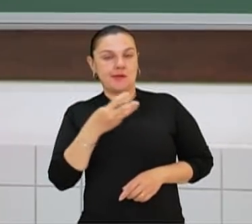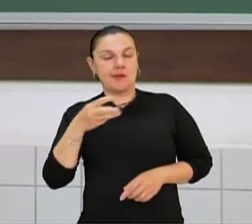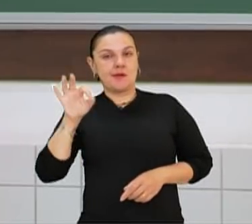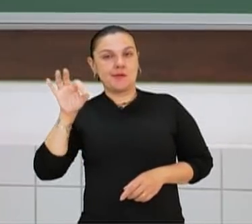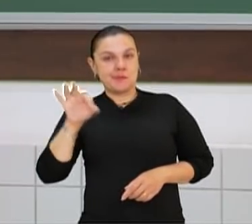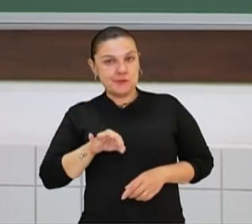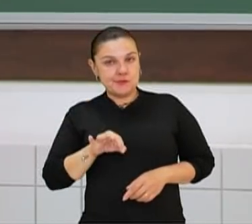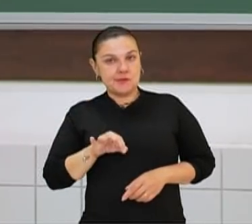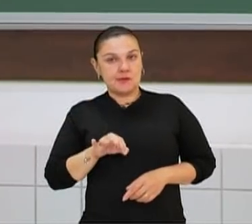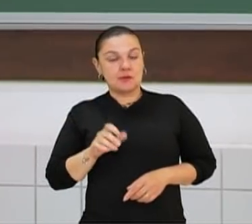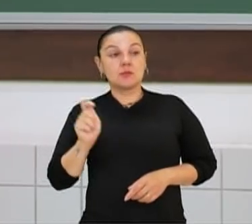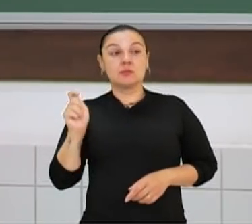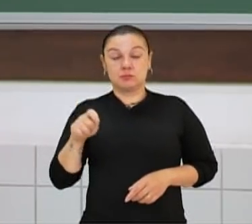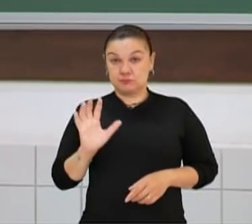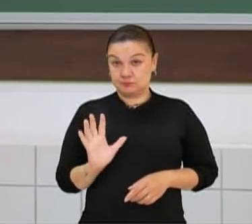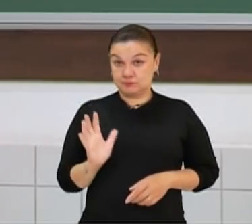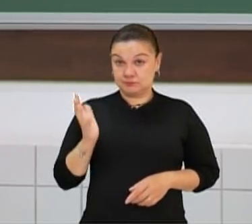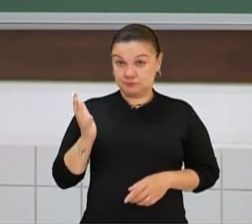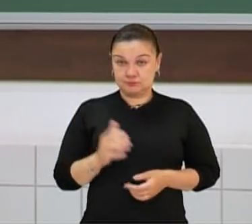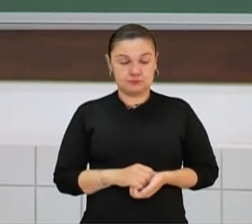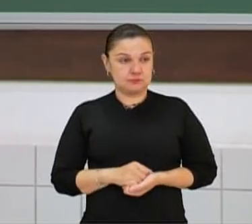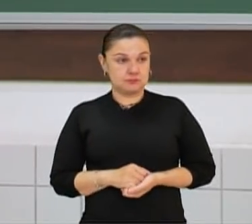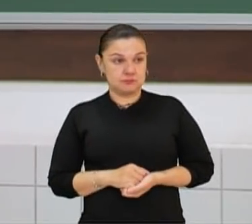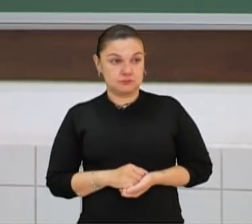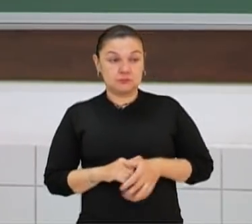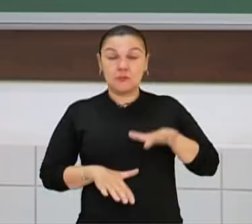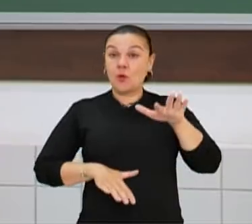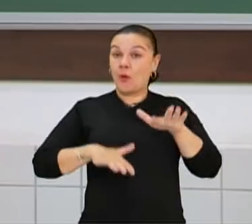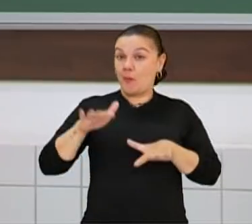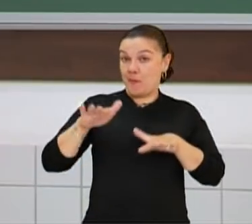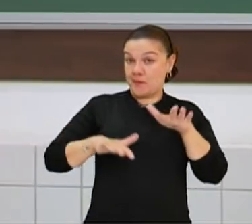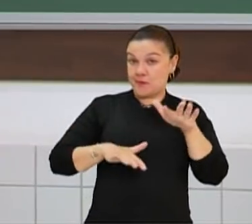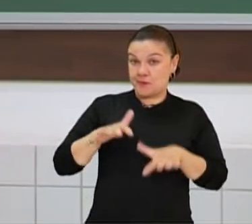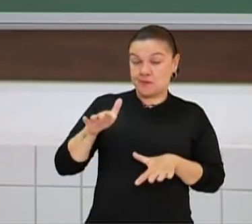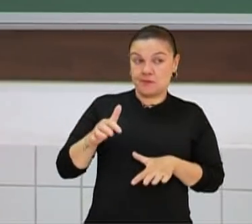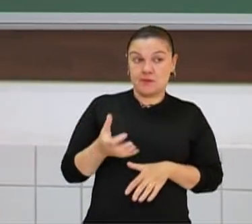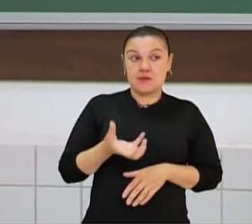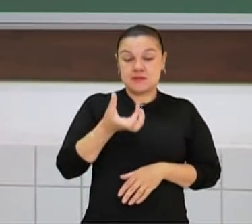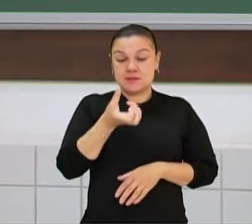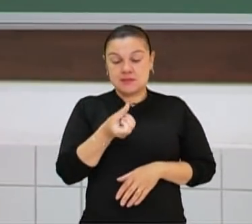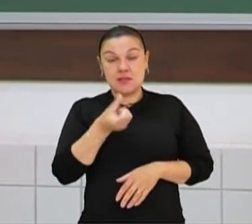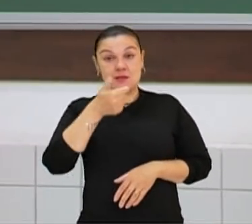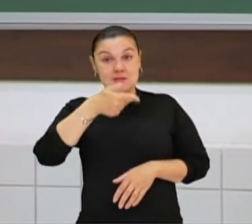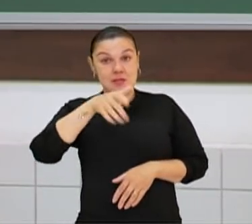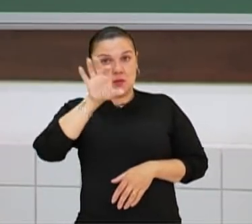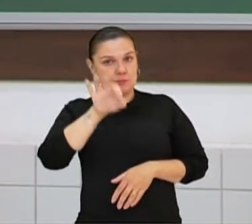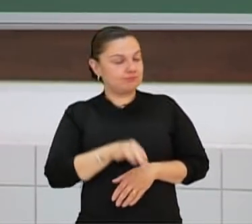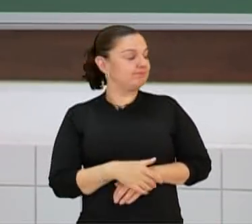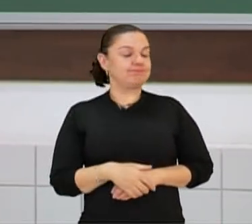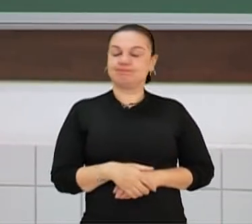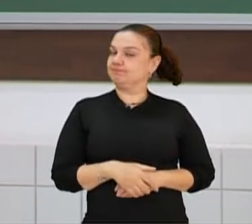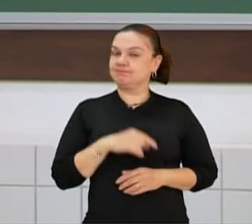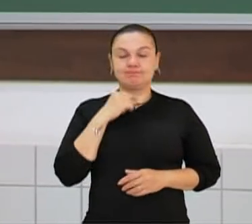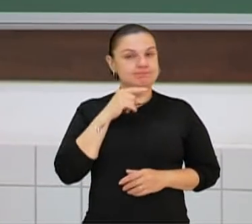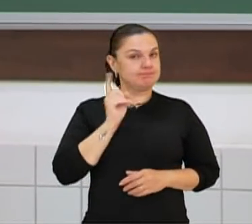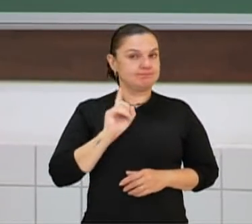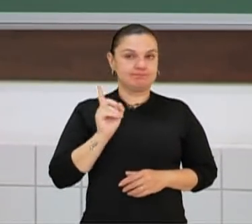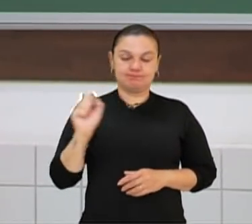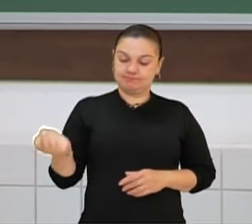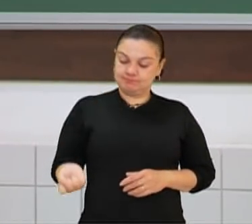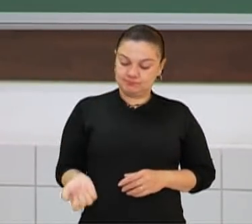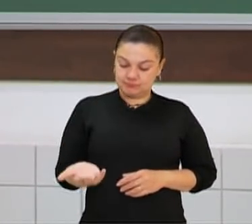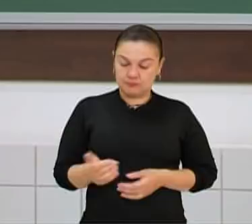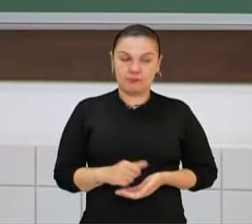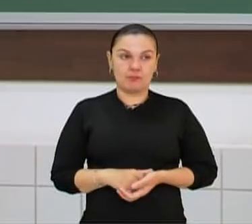33,33% de chance disso acontecer. E eu tenho aproximadamente 67% de chance disso